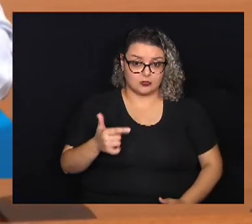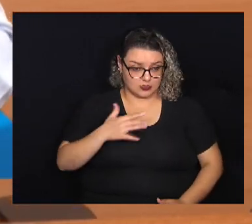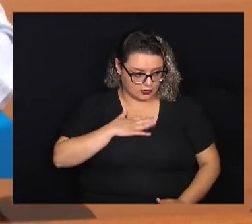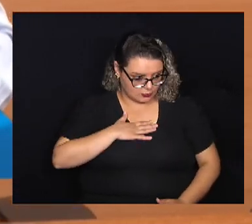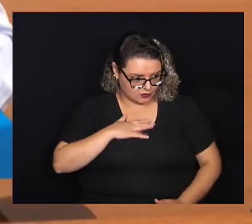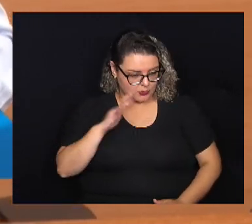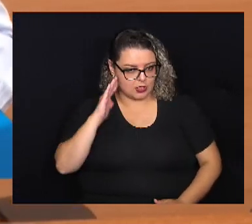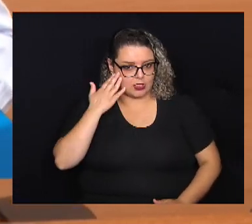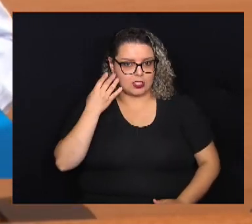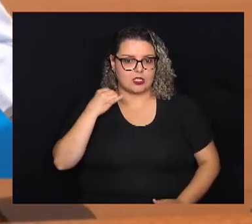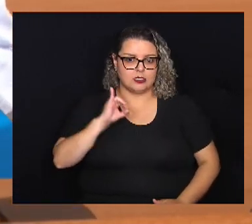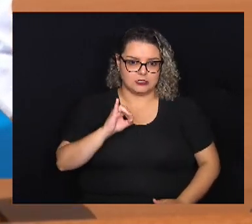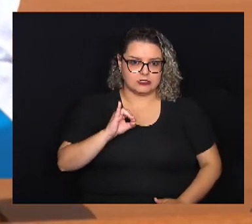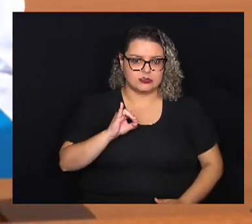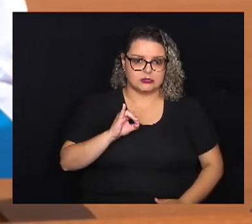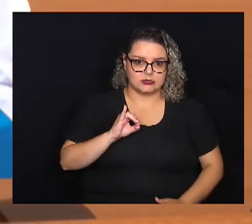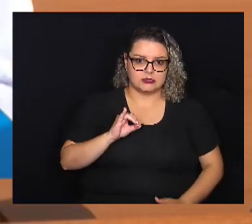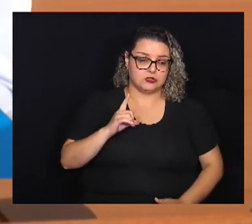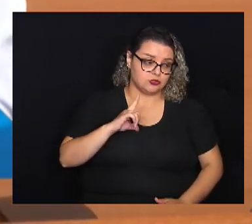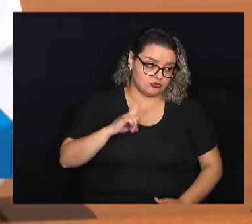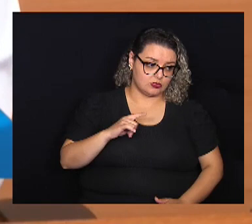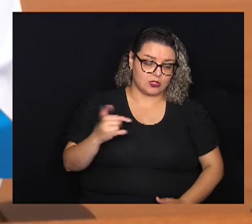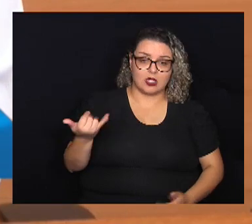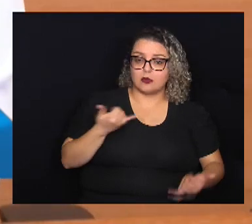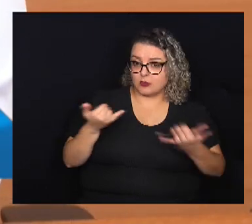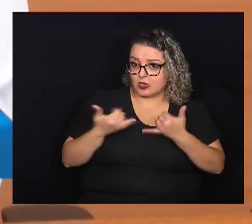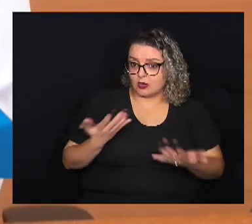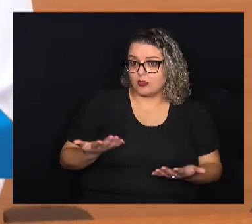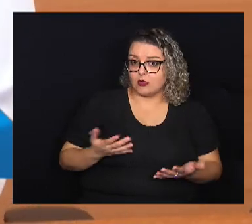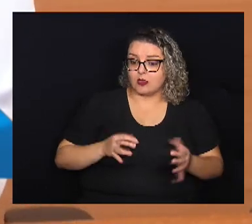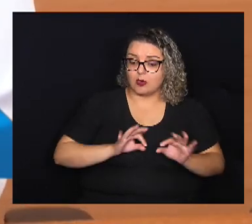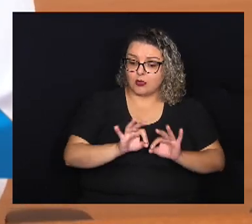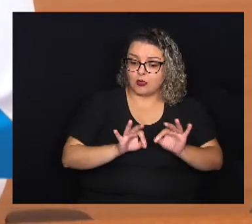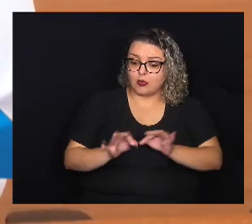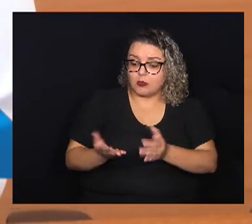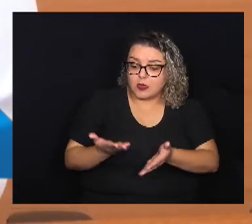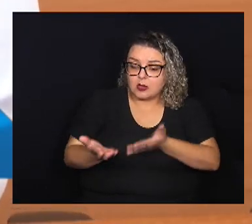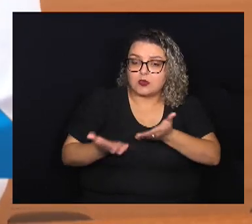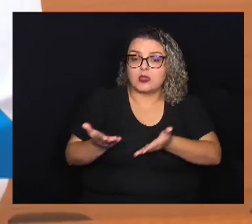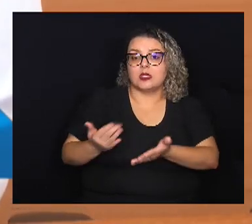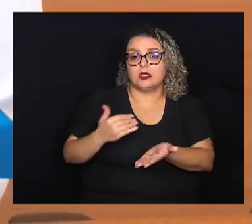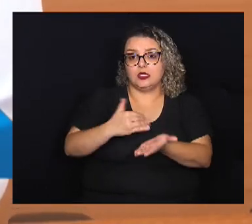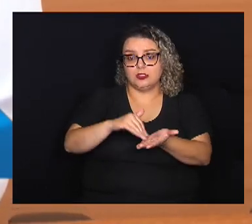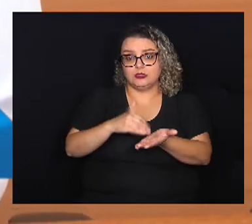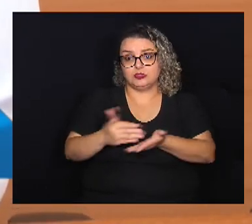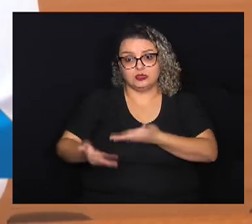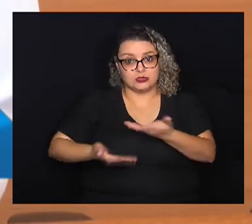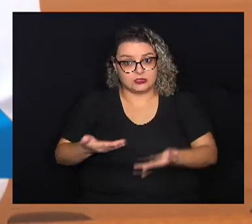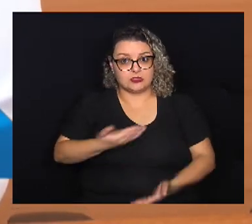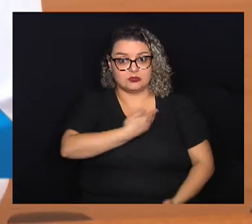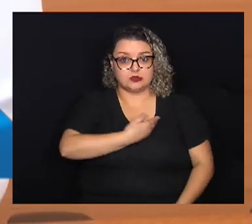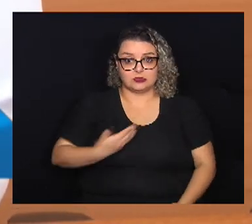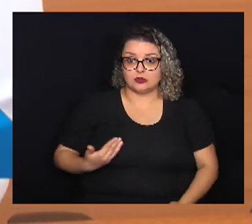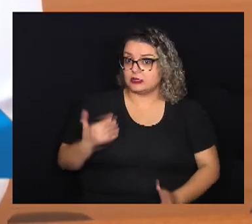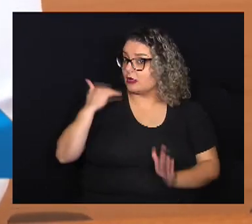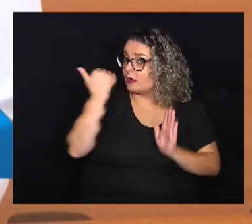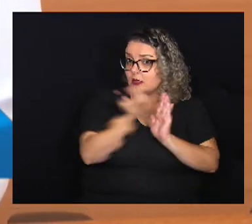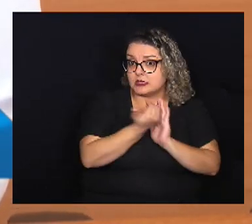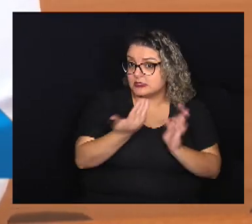se houver vocês me digam um plano de manejo que a Secretaria de Serviços Públicos esteja seguindo.